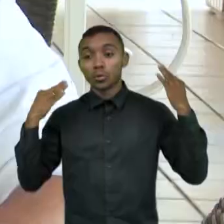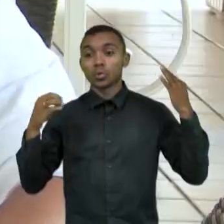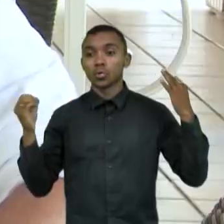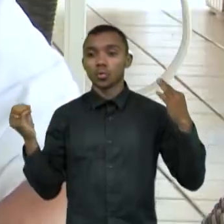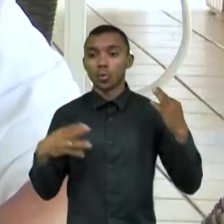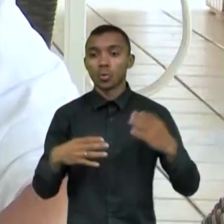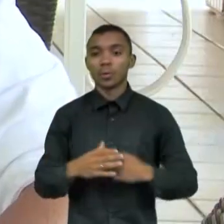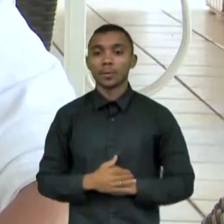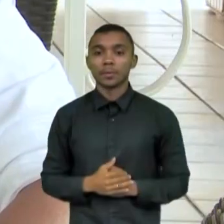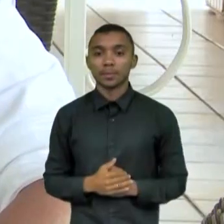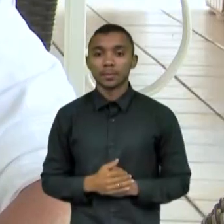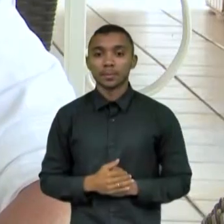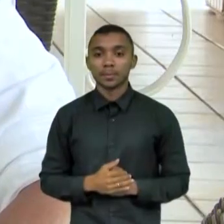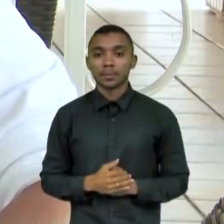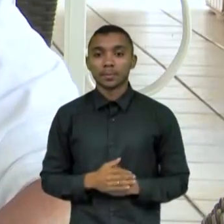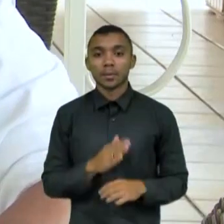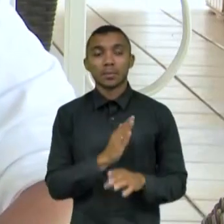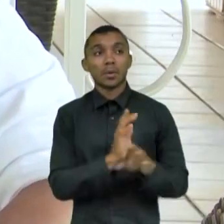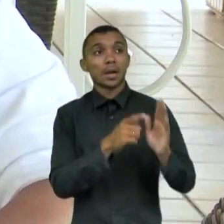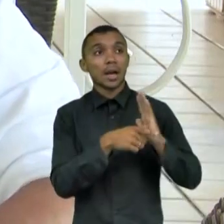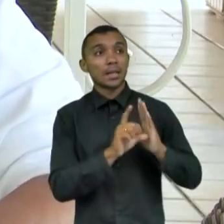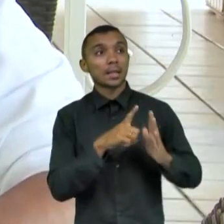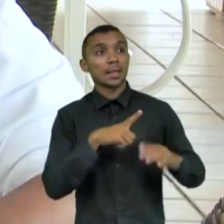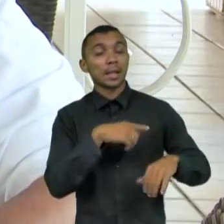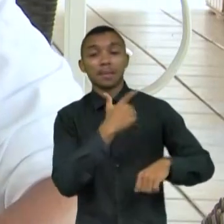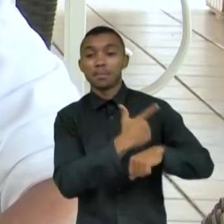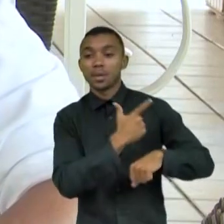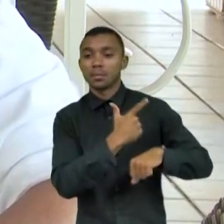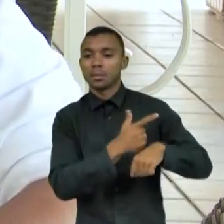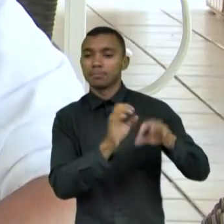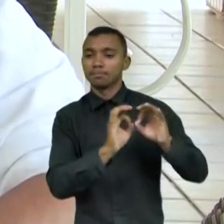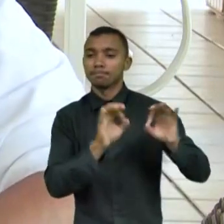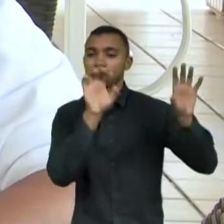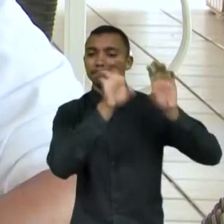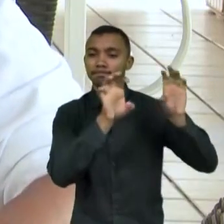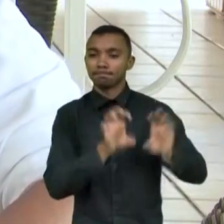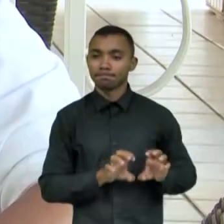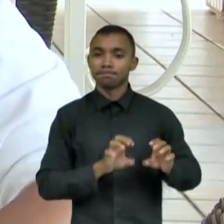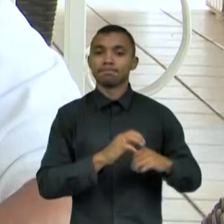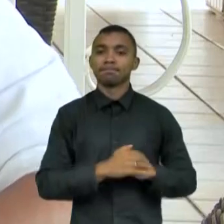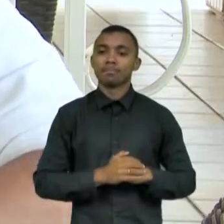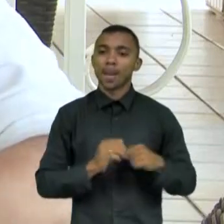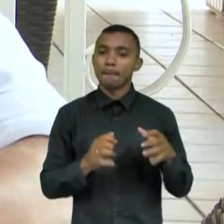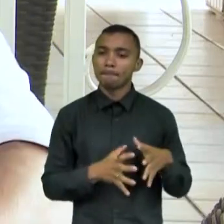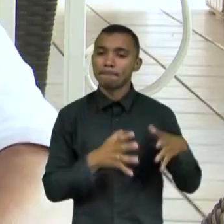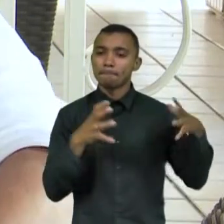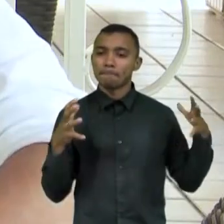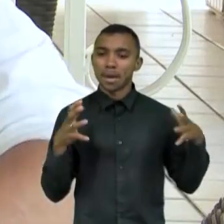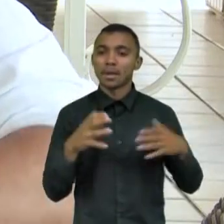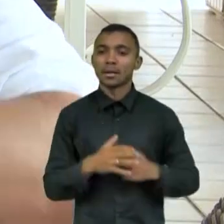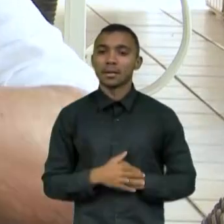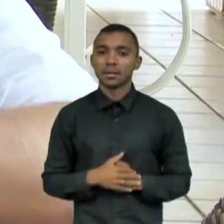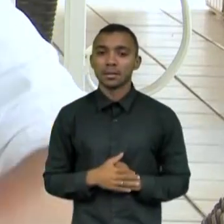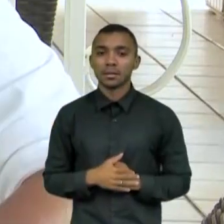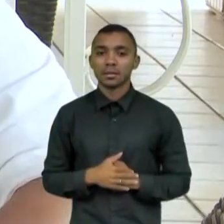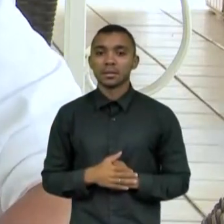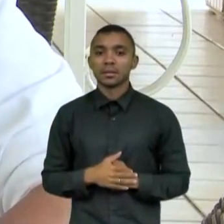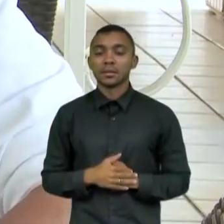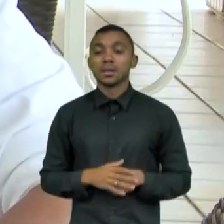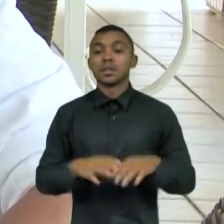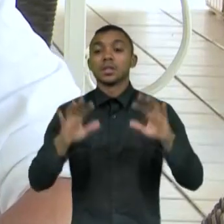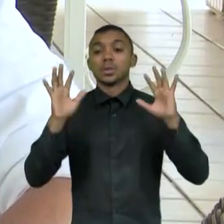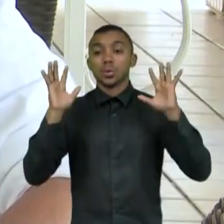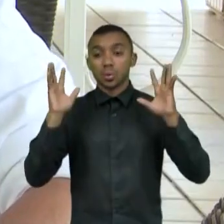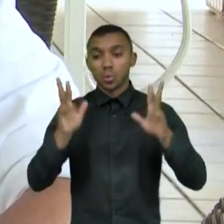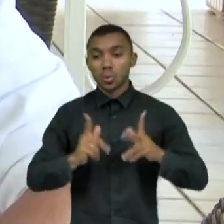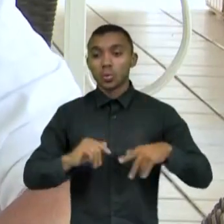recém-inaugurados. Quando a gente vende uma Beira-Mar nova, reformada, ampliada, com a engorda, com toda a vida que